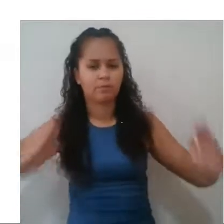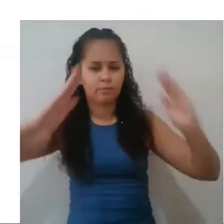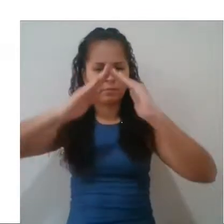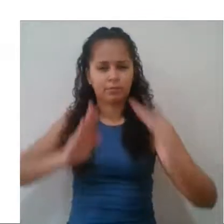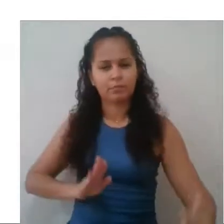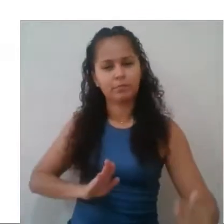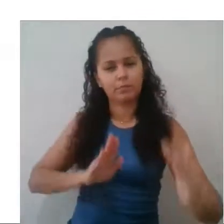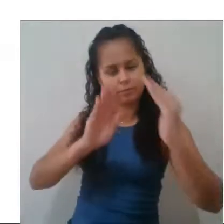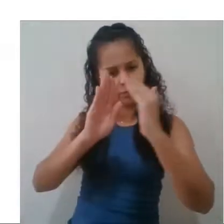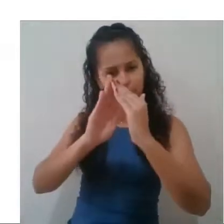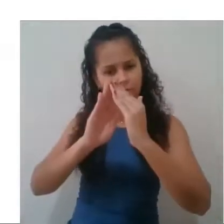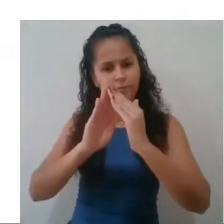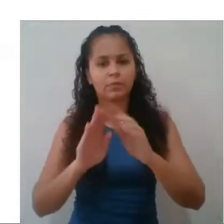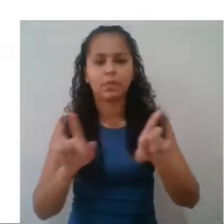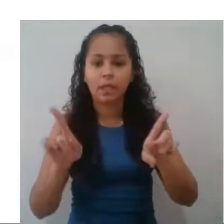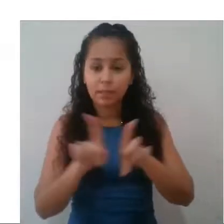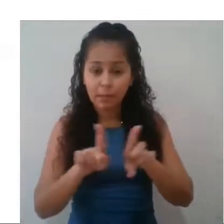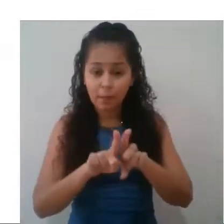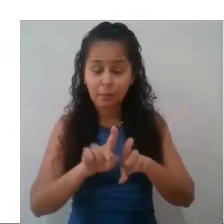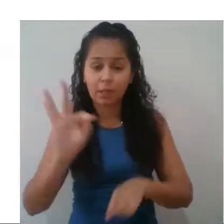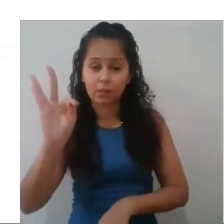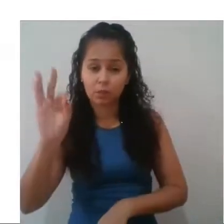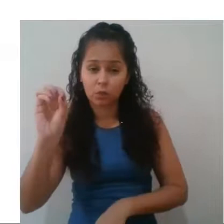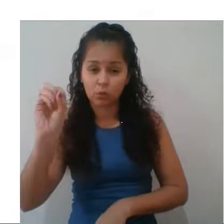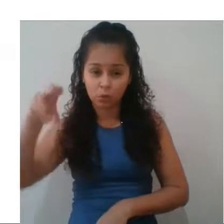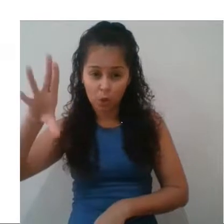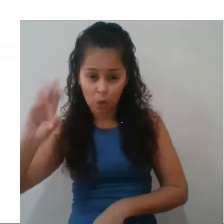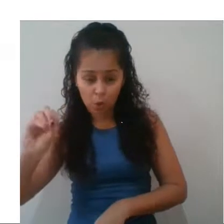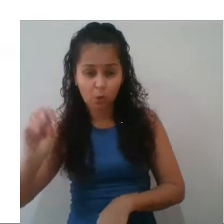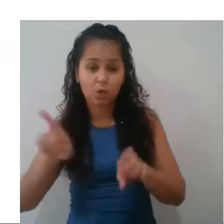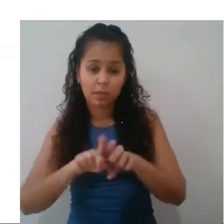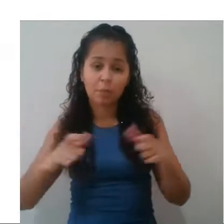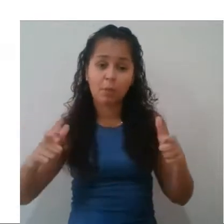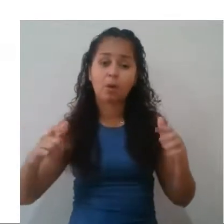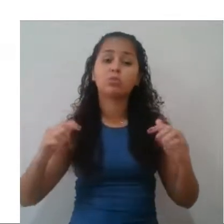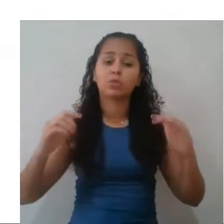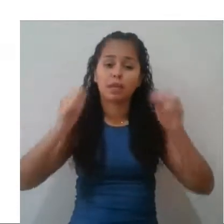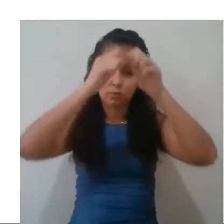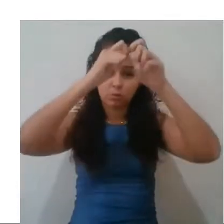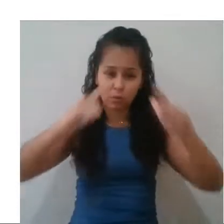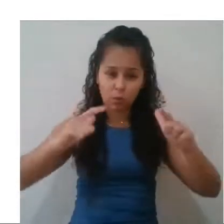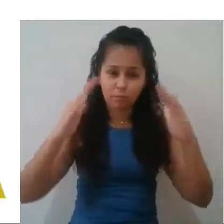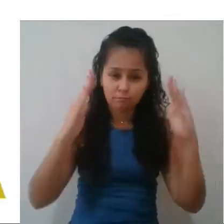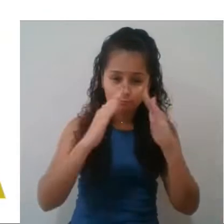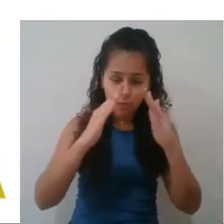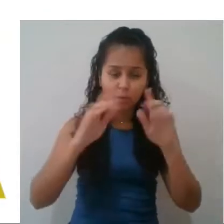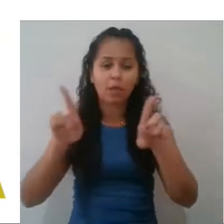e de uma pirâmide. E além desses troncos, nós teremos um cone menor e uma pirâmide